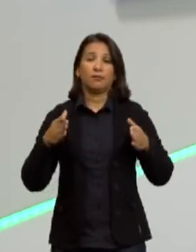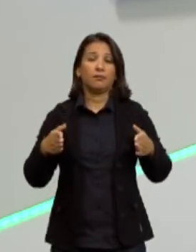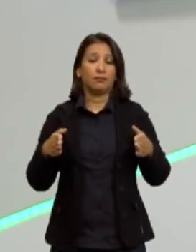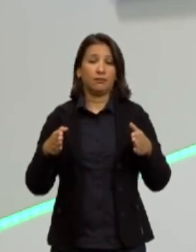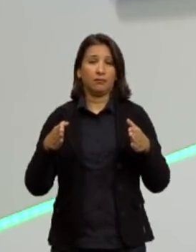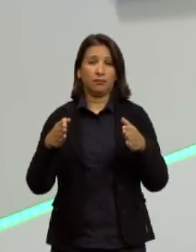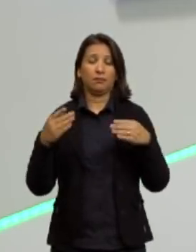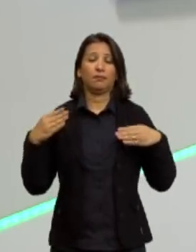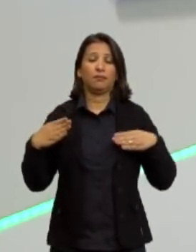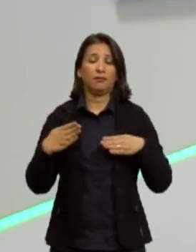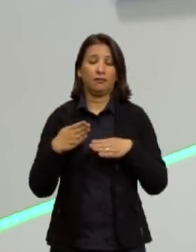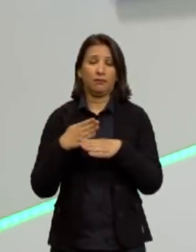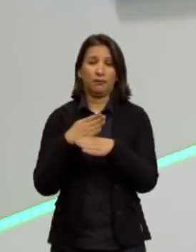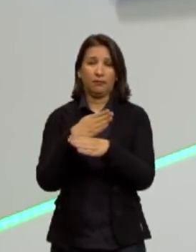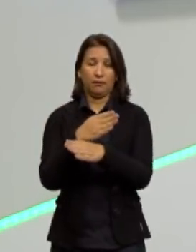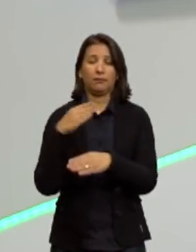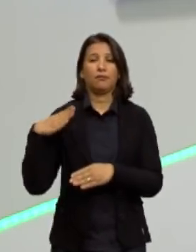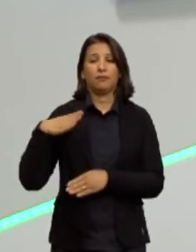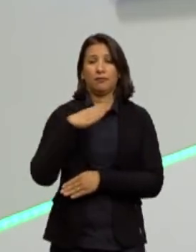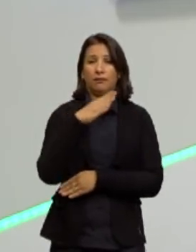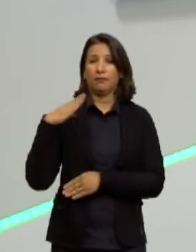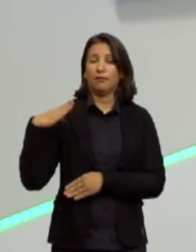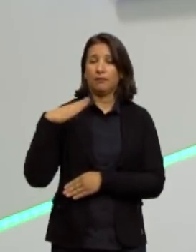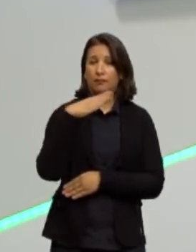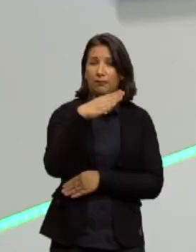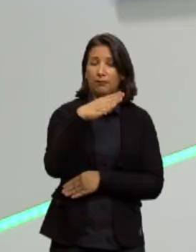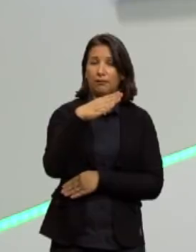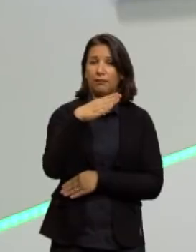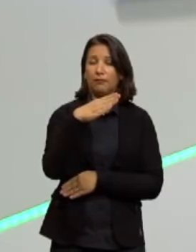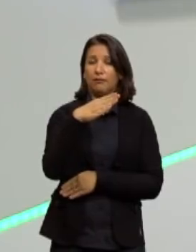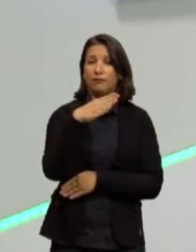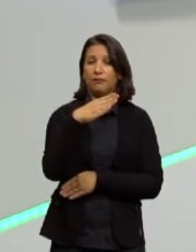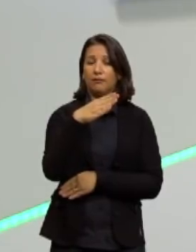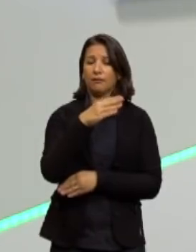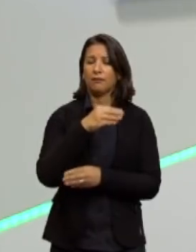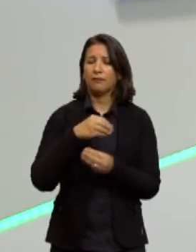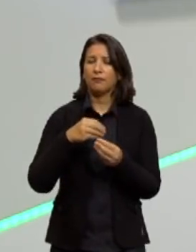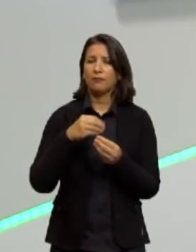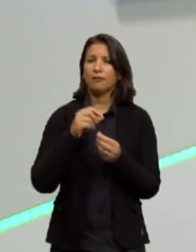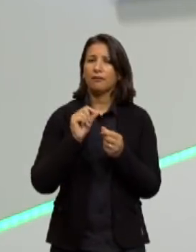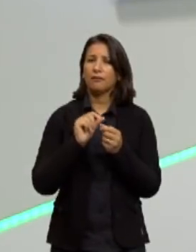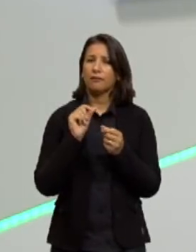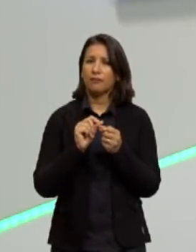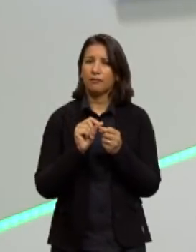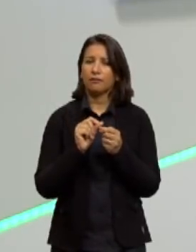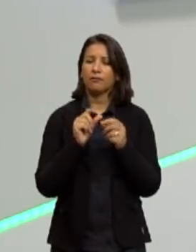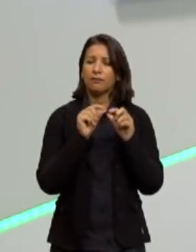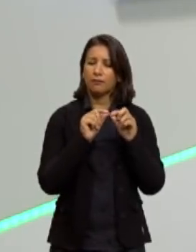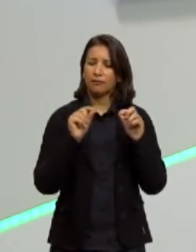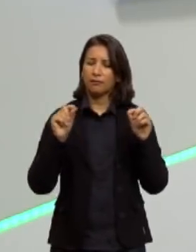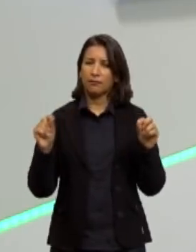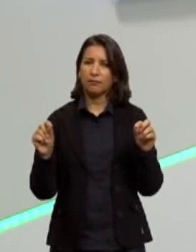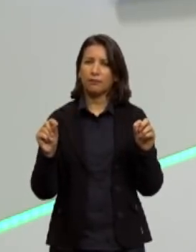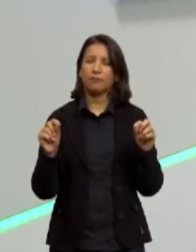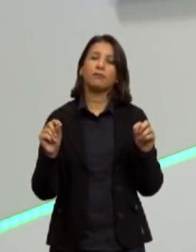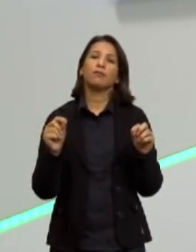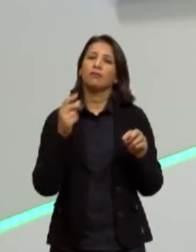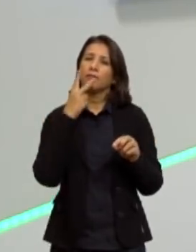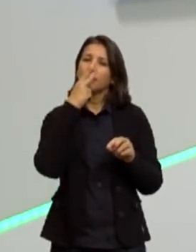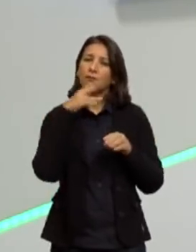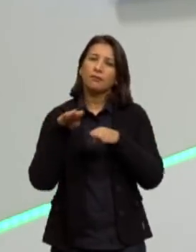cortadas por retas transversais formam segmentos que são proporcionais